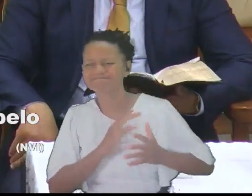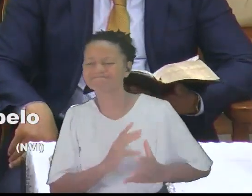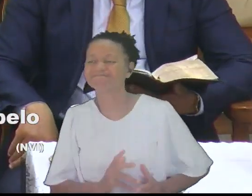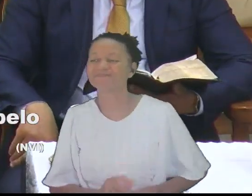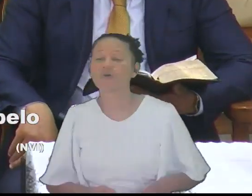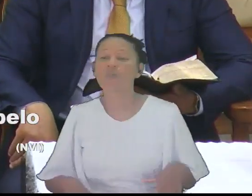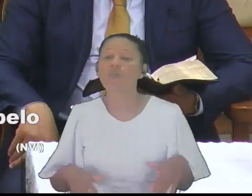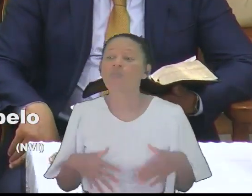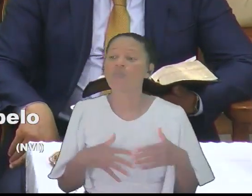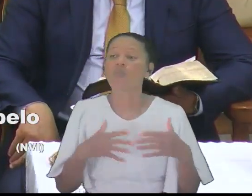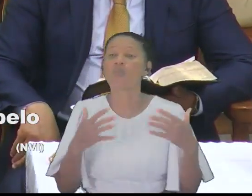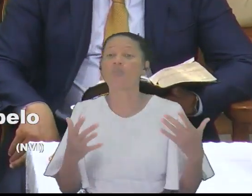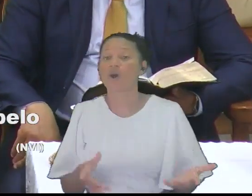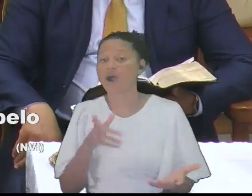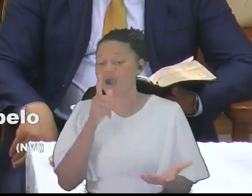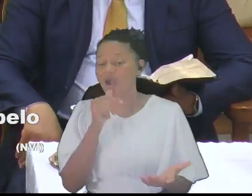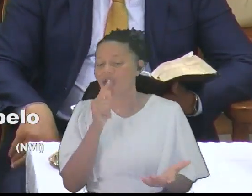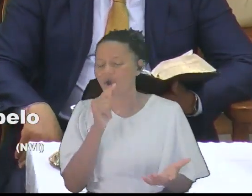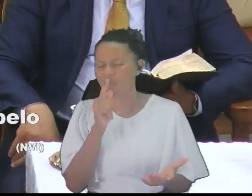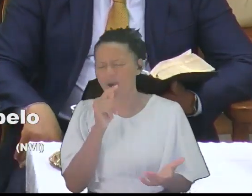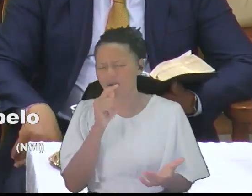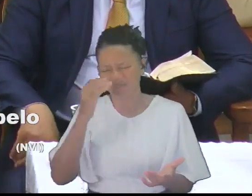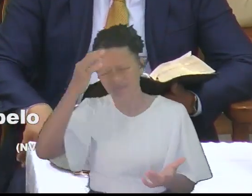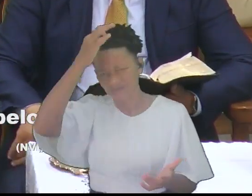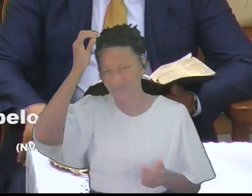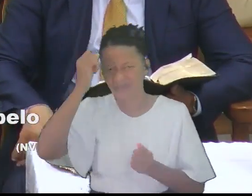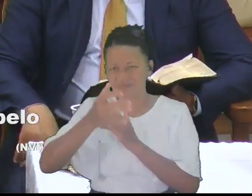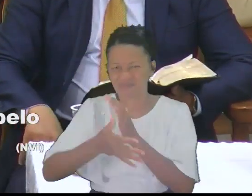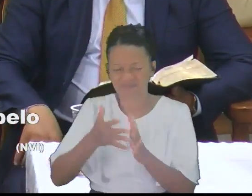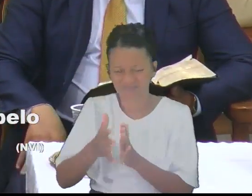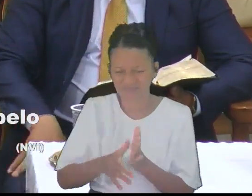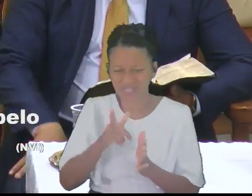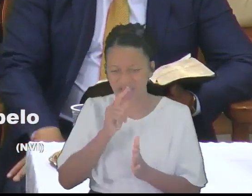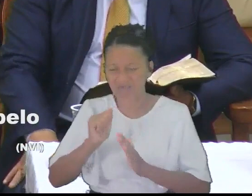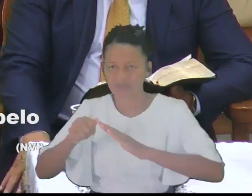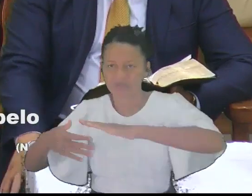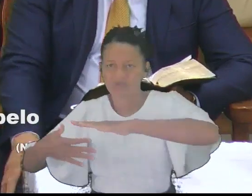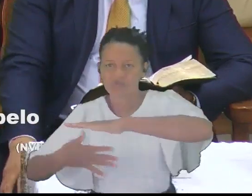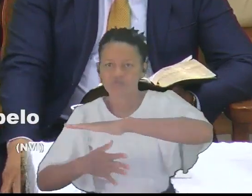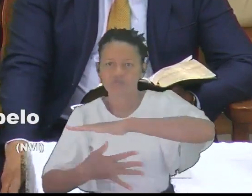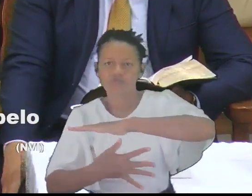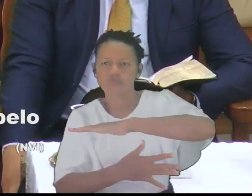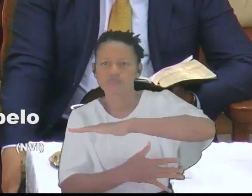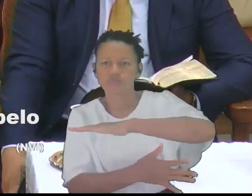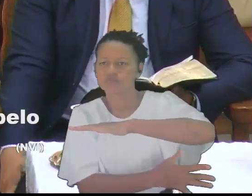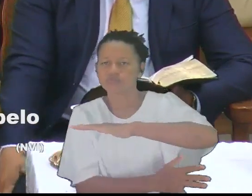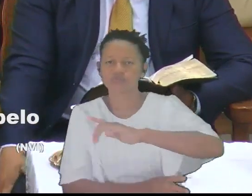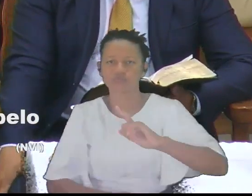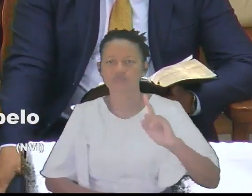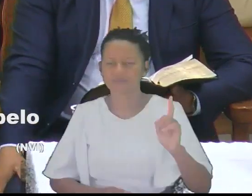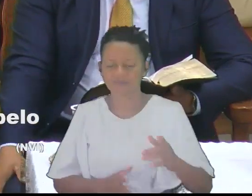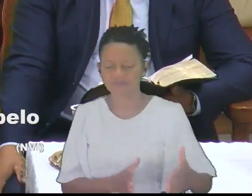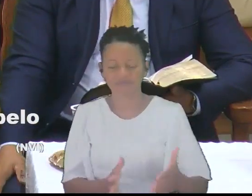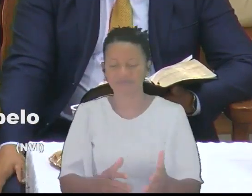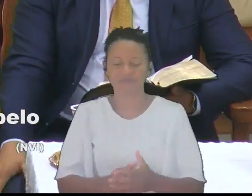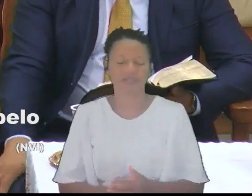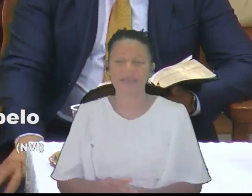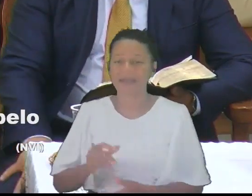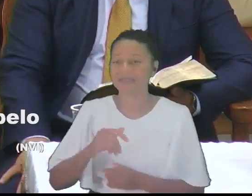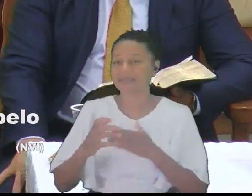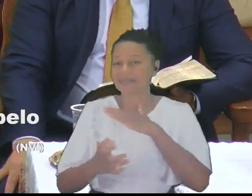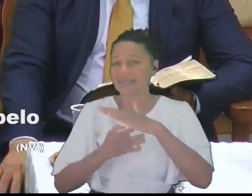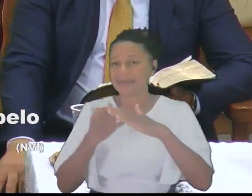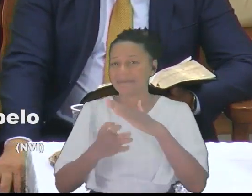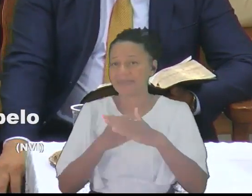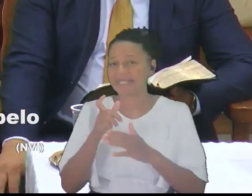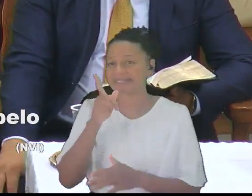água que o Espírito Santo está se referindo? Não é a água do São Francisco, não é a água da BRK, não é a água